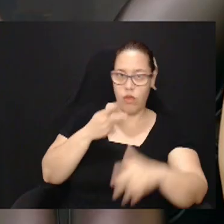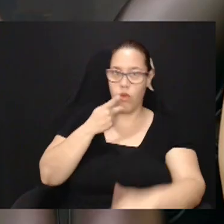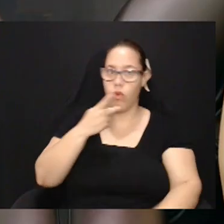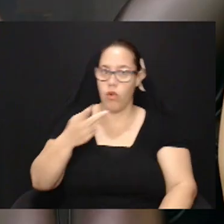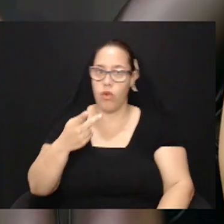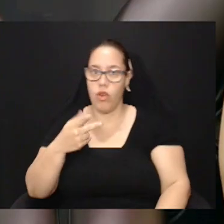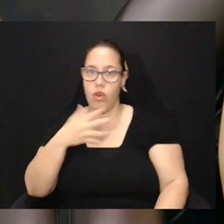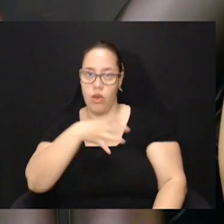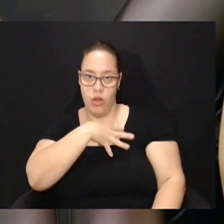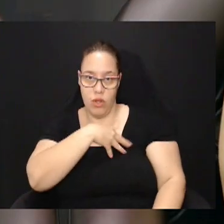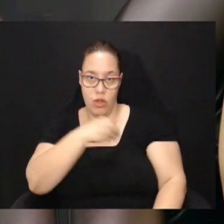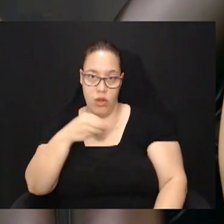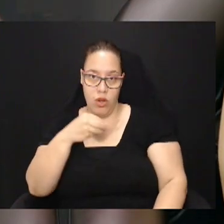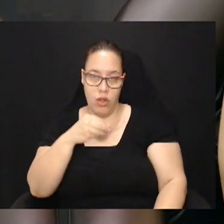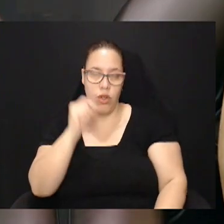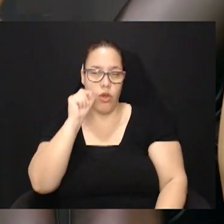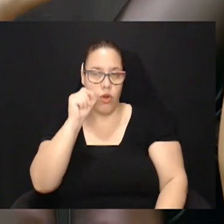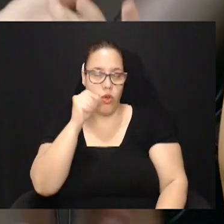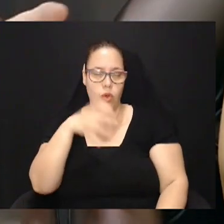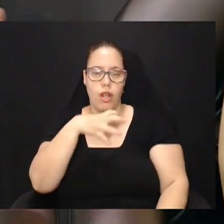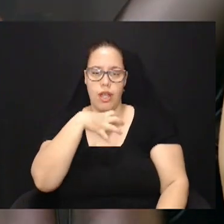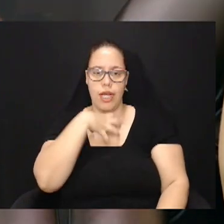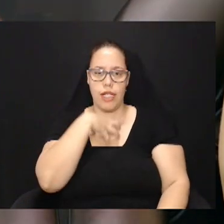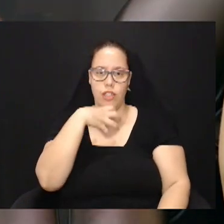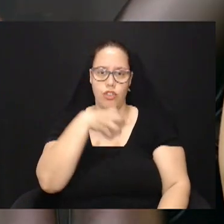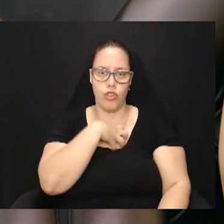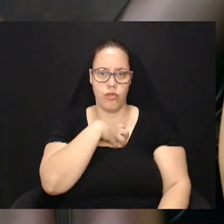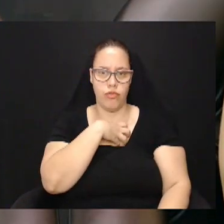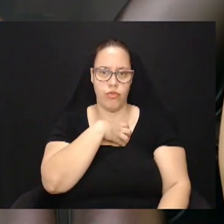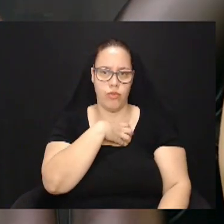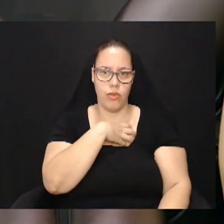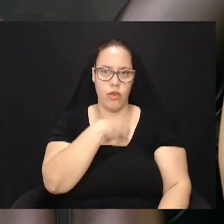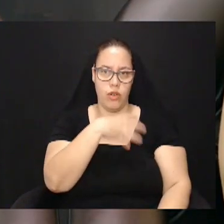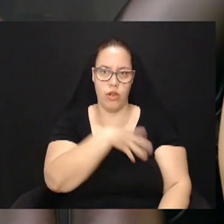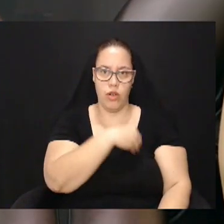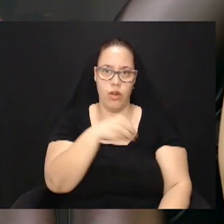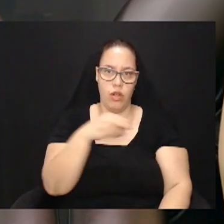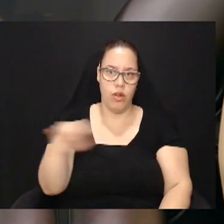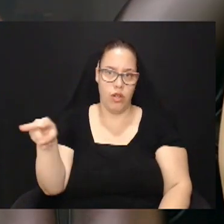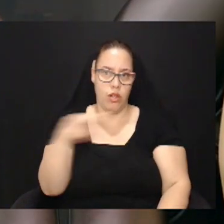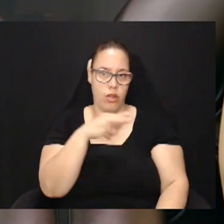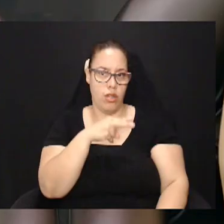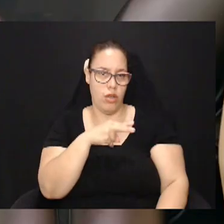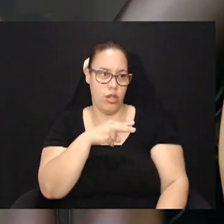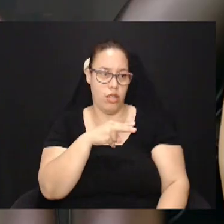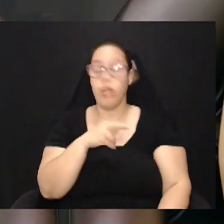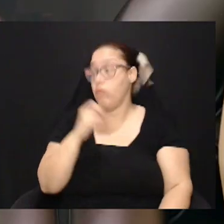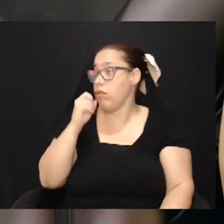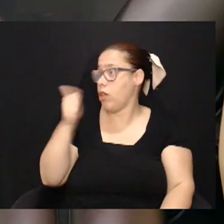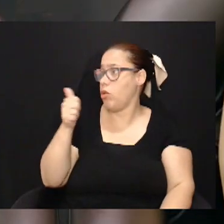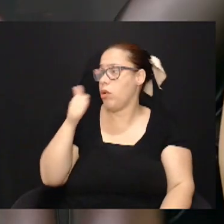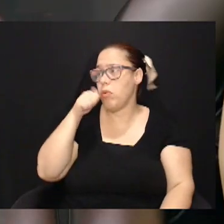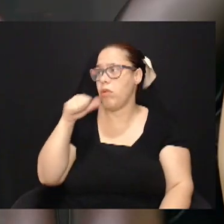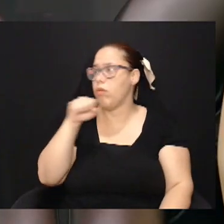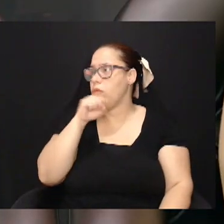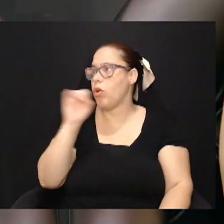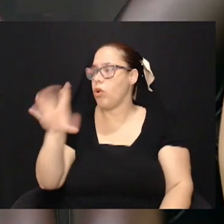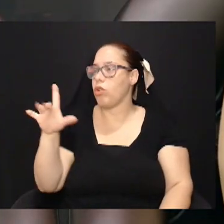sobre o que você tá sentindo, o seu filho vai virar para você e vai falar, tá tudo bem, mamãe, eu só vou pro meu quarto, tô